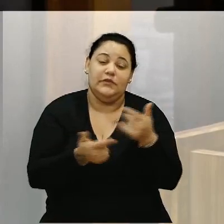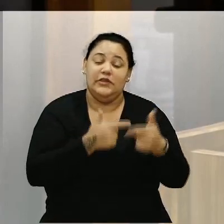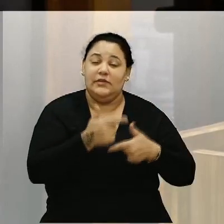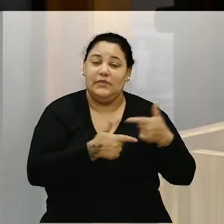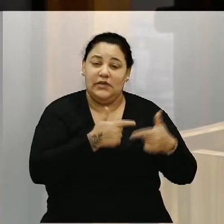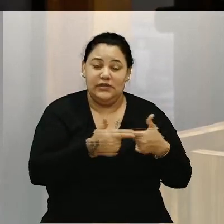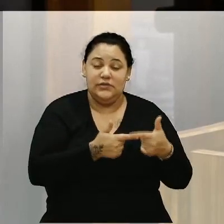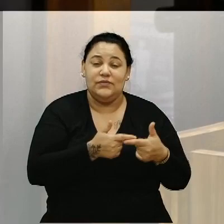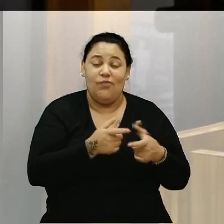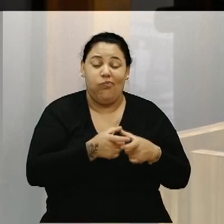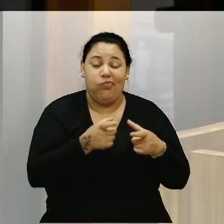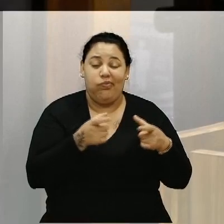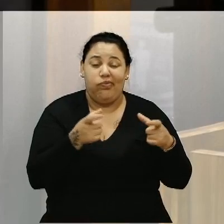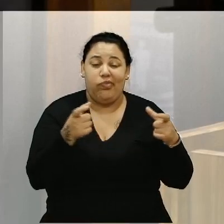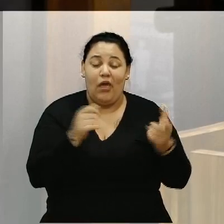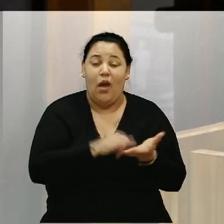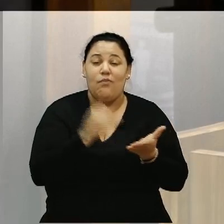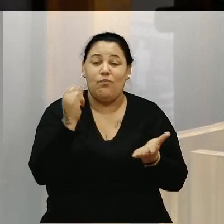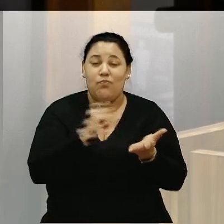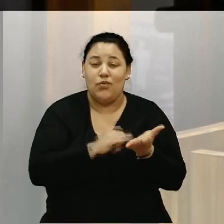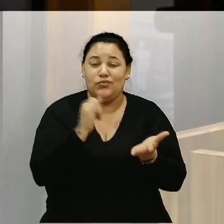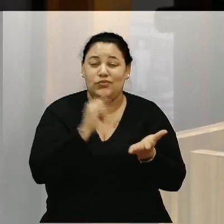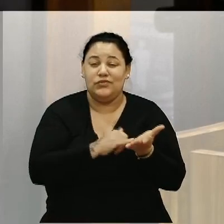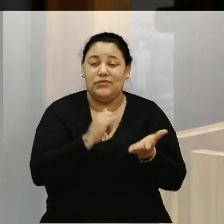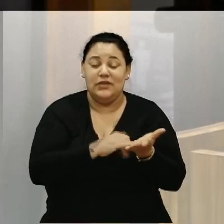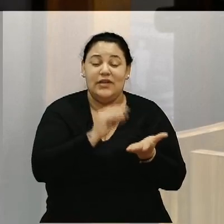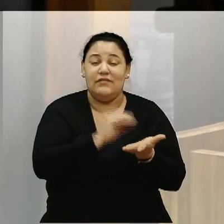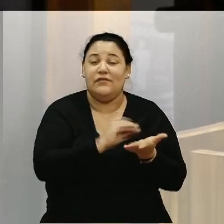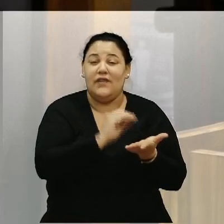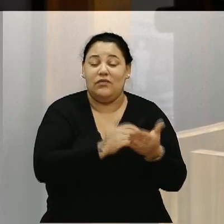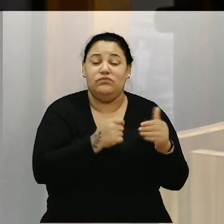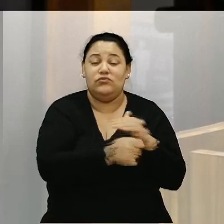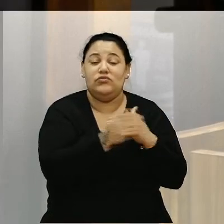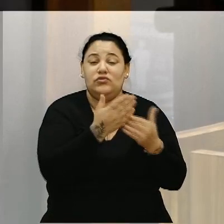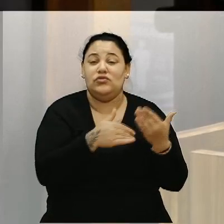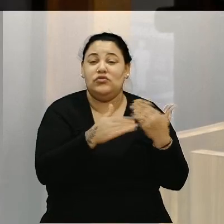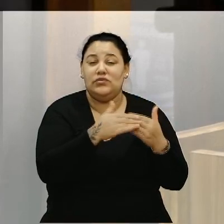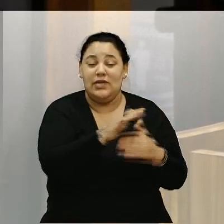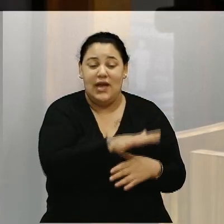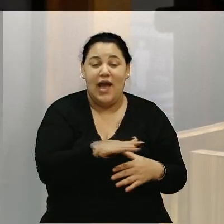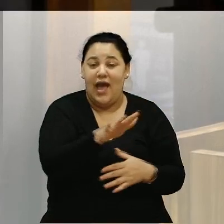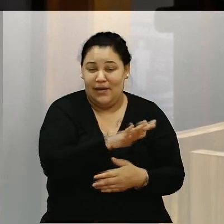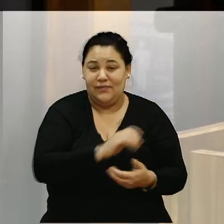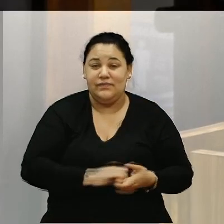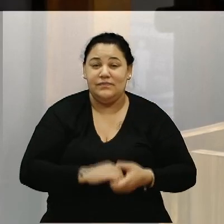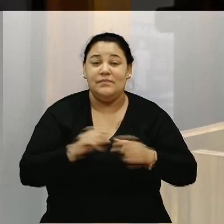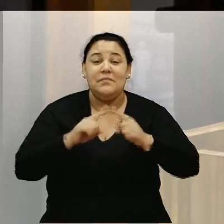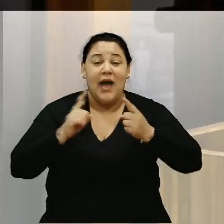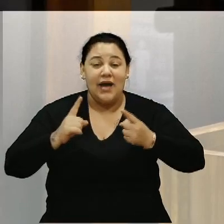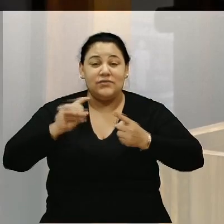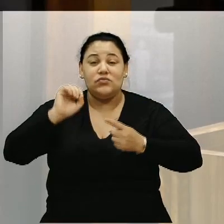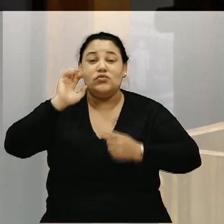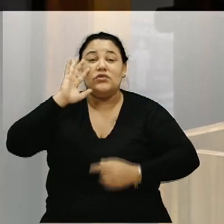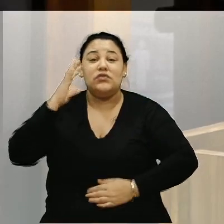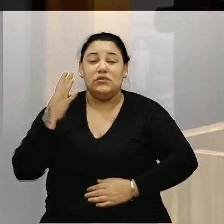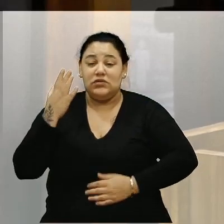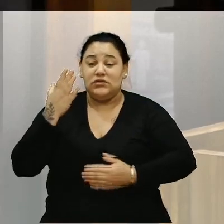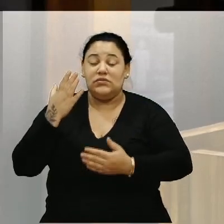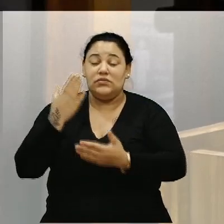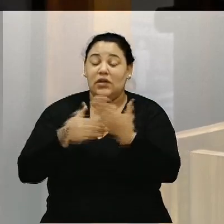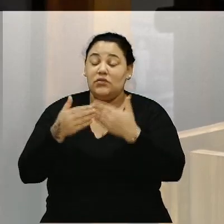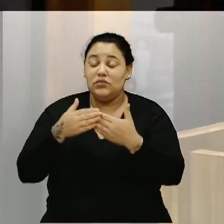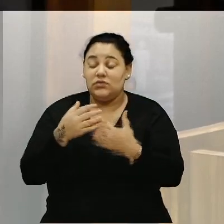aumento de impostos e falta de investimentos em todas as áreas. Mesmo diante de todos esses fatores, para a grande surpresa da